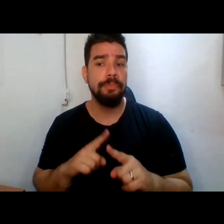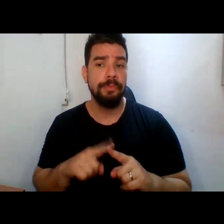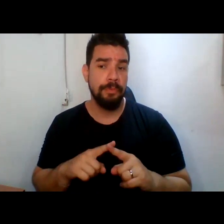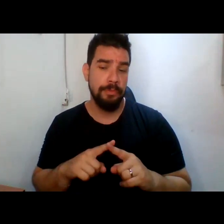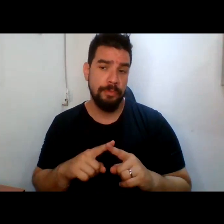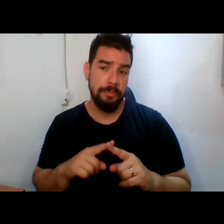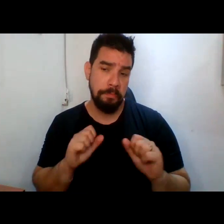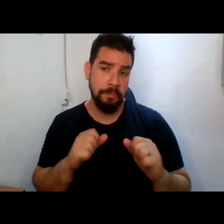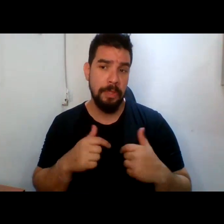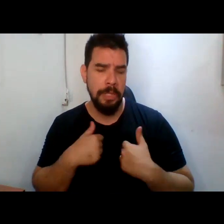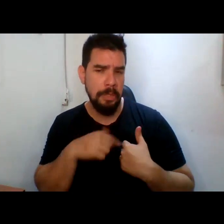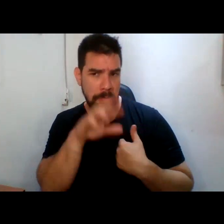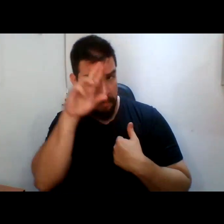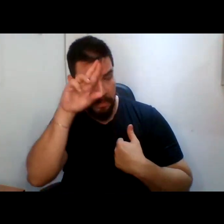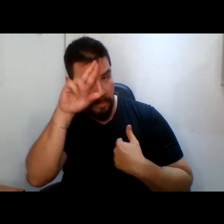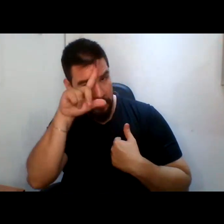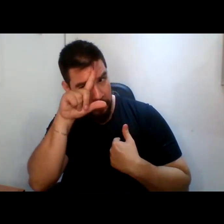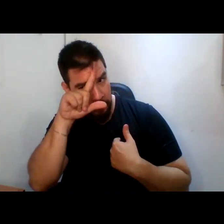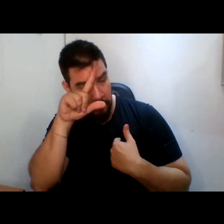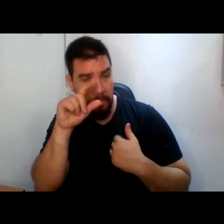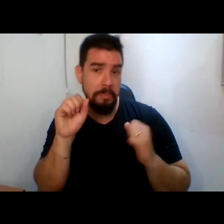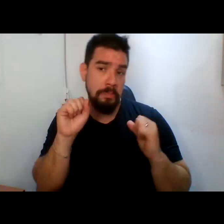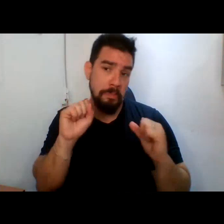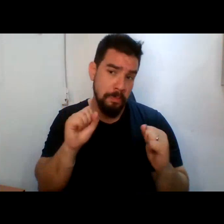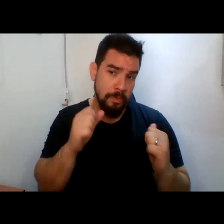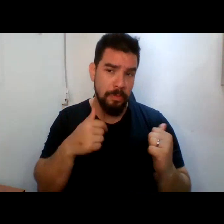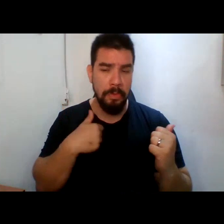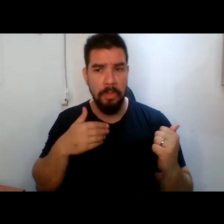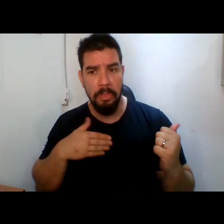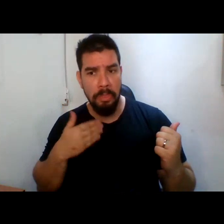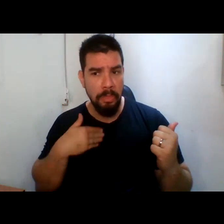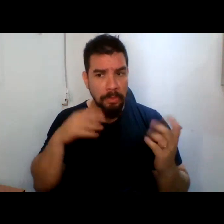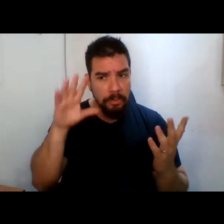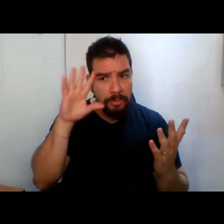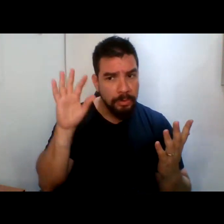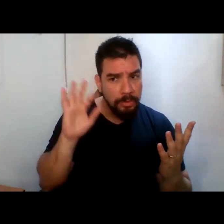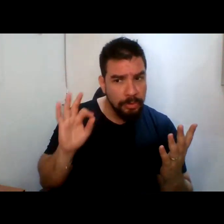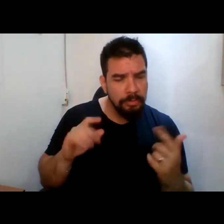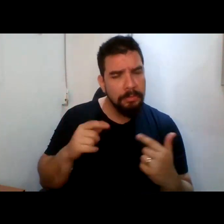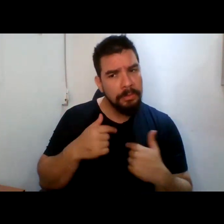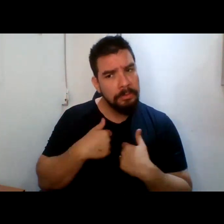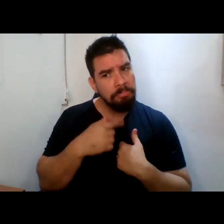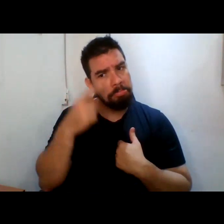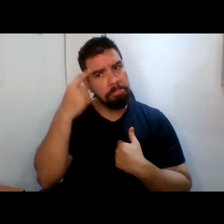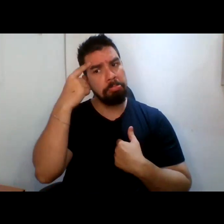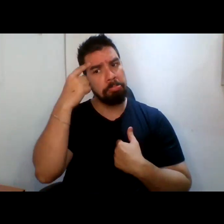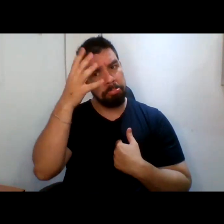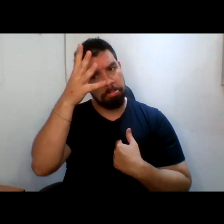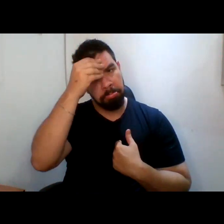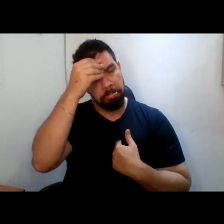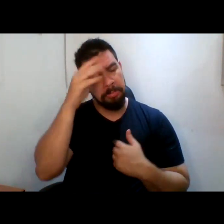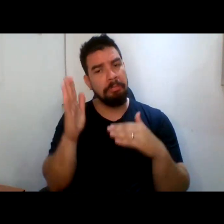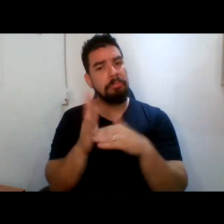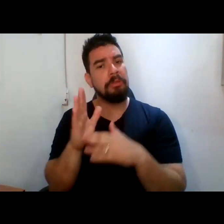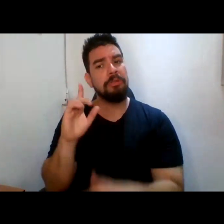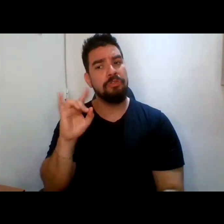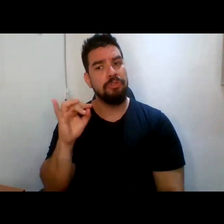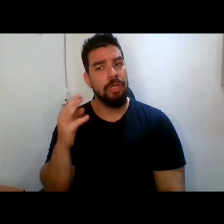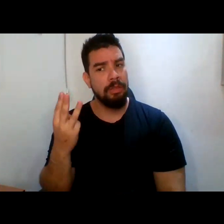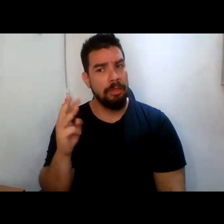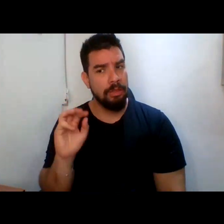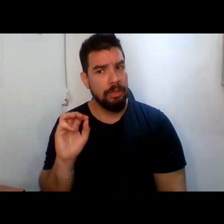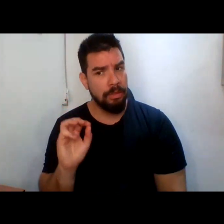um equívoco meu, um mal entendido meu, mas na minha cabeça eu tinha colocado que o prazo era até dia 30 para Não, mas eu esse. acho